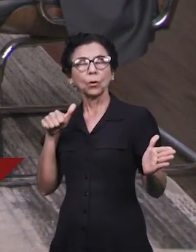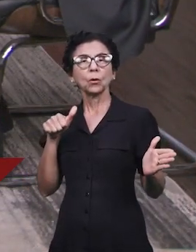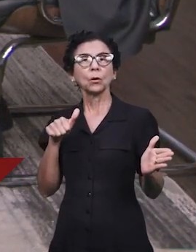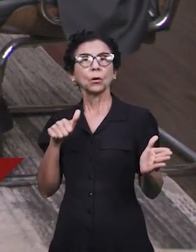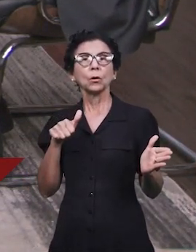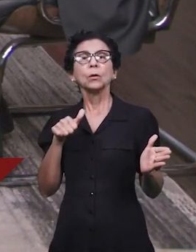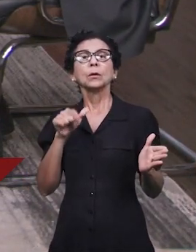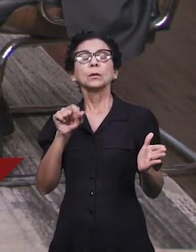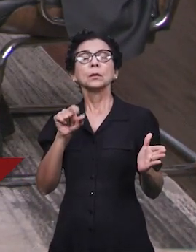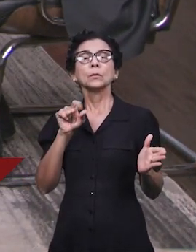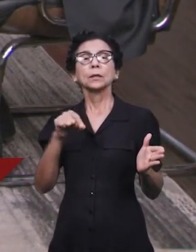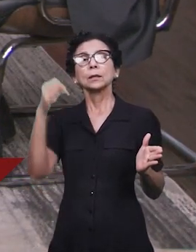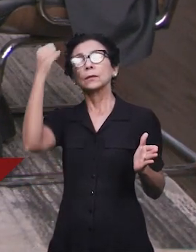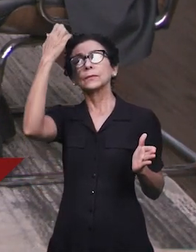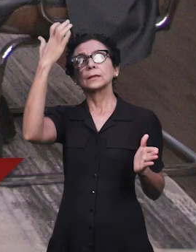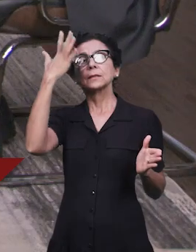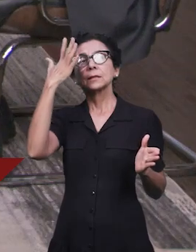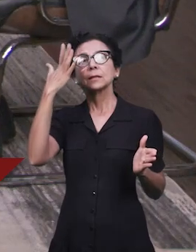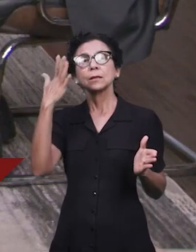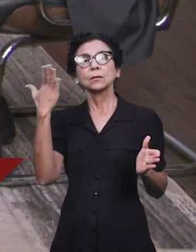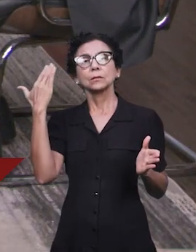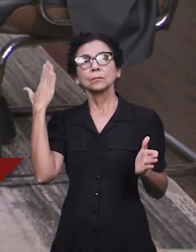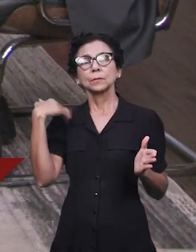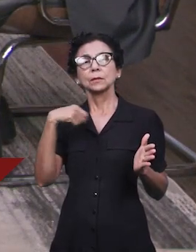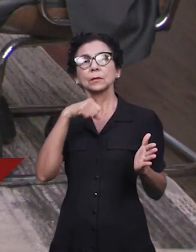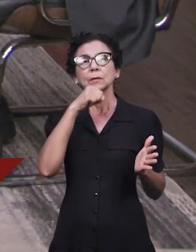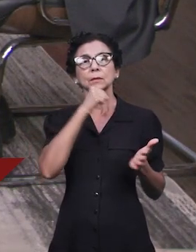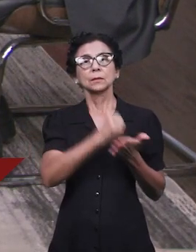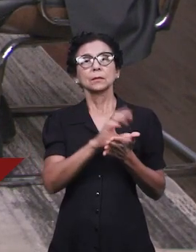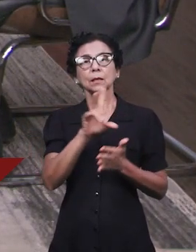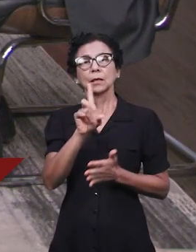né? Nos últimos dias, o selo